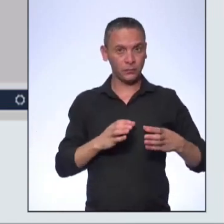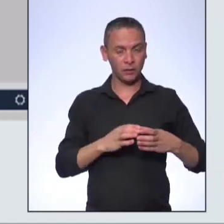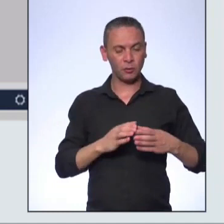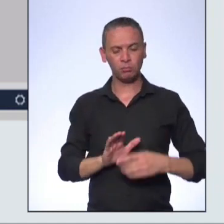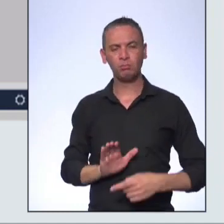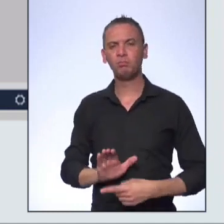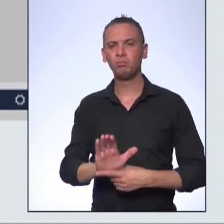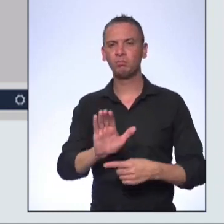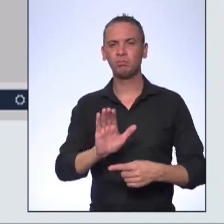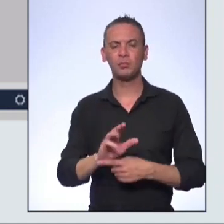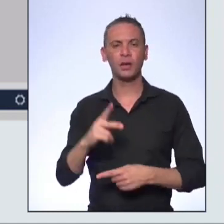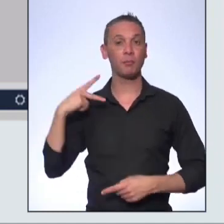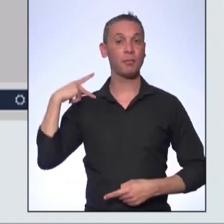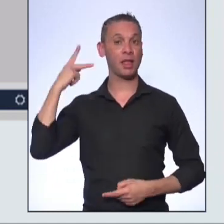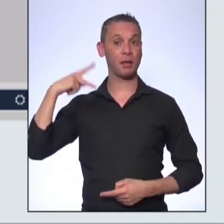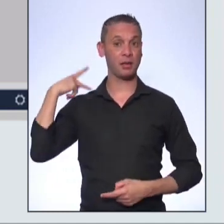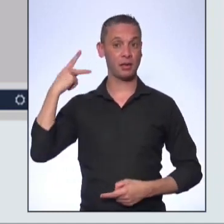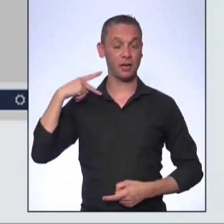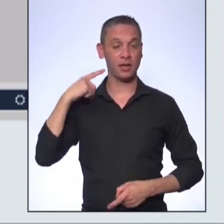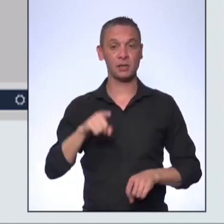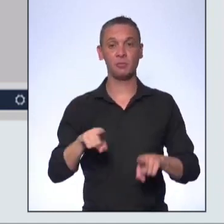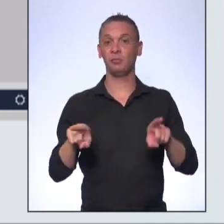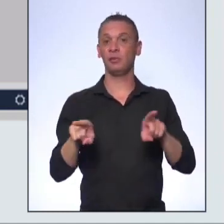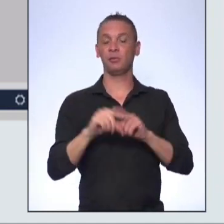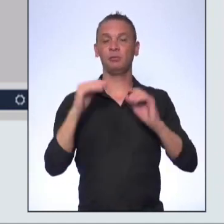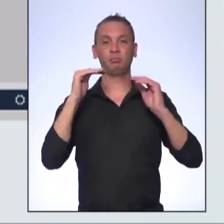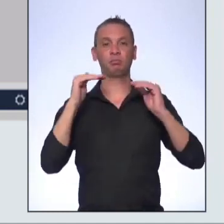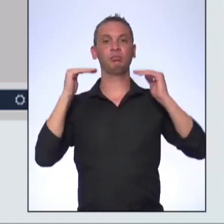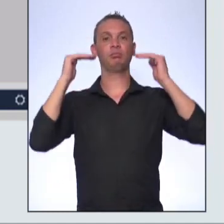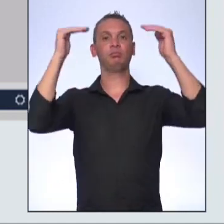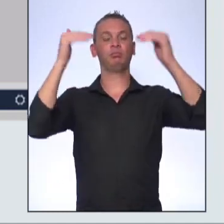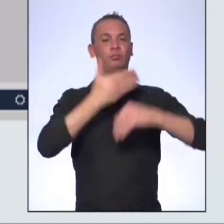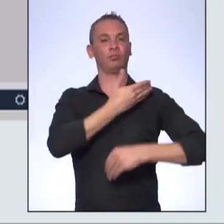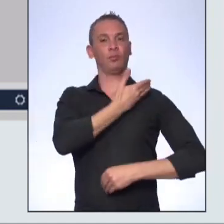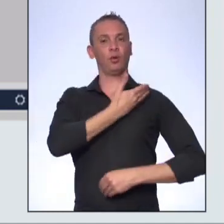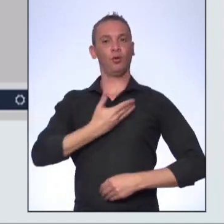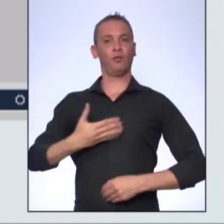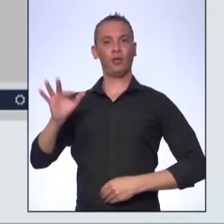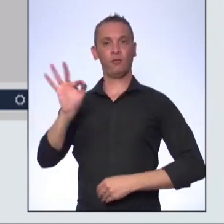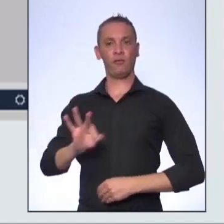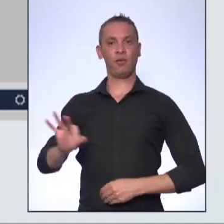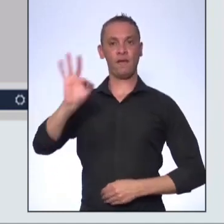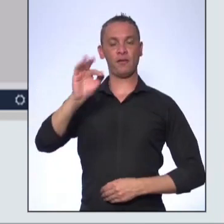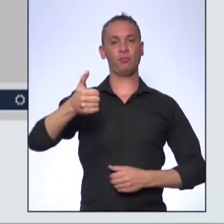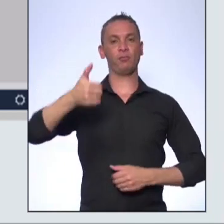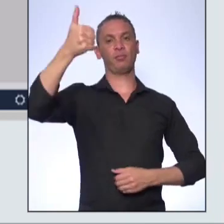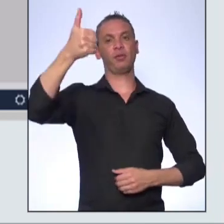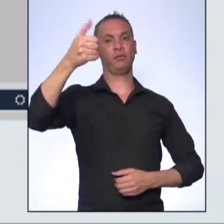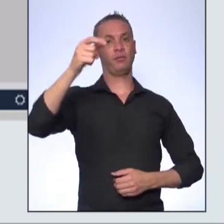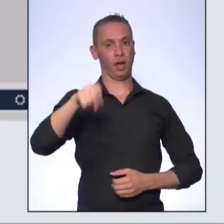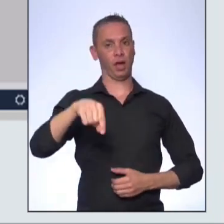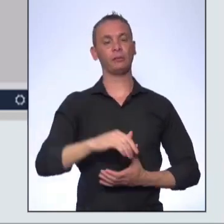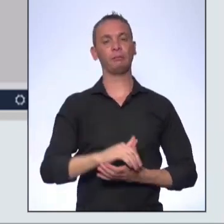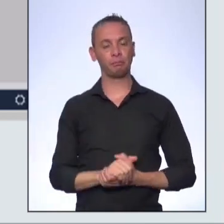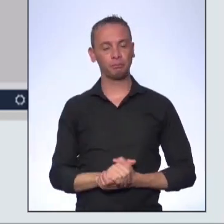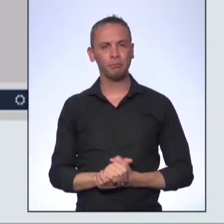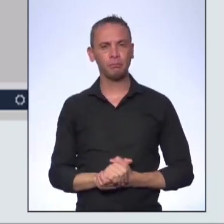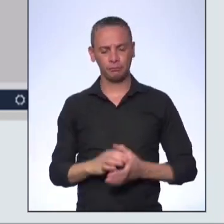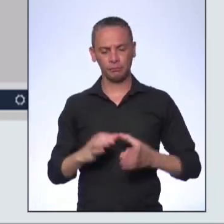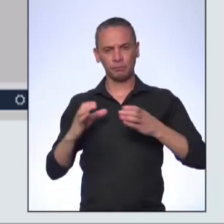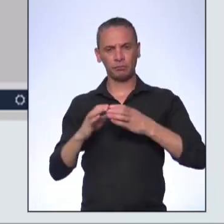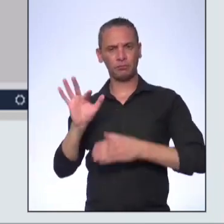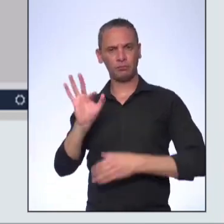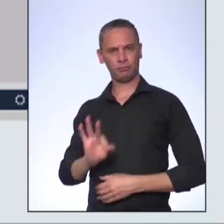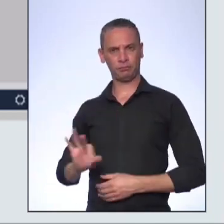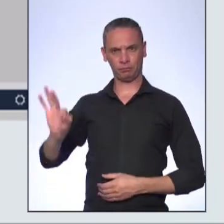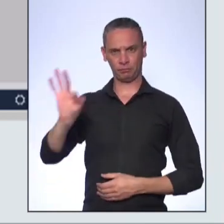defensores do parlamentarismo e da superioridade do governo federal sobre os estados. Os federalistas defendiam